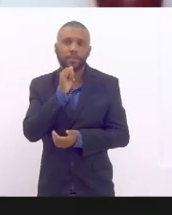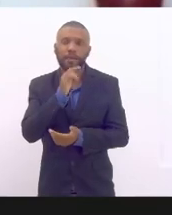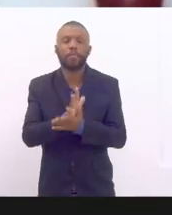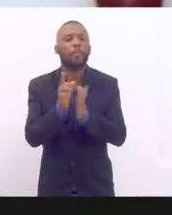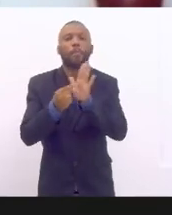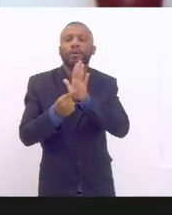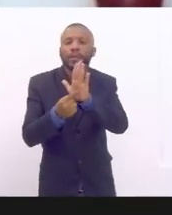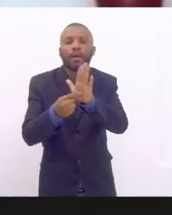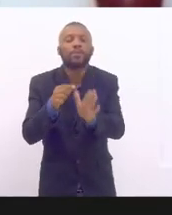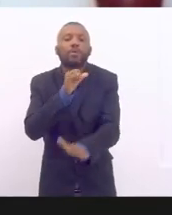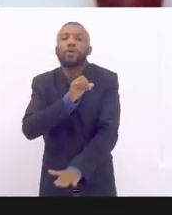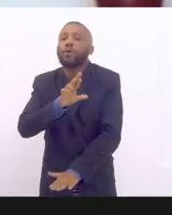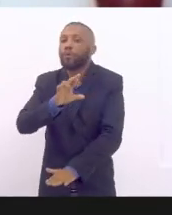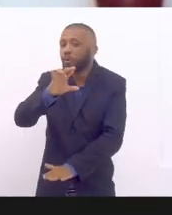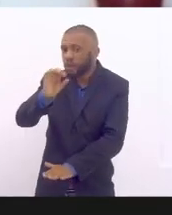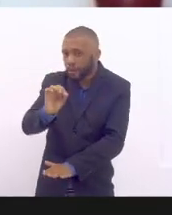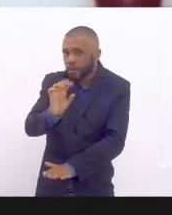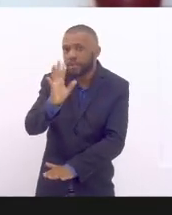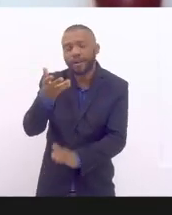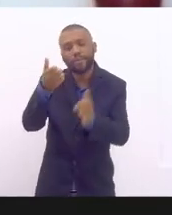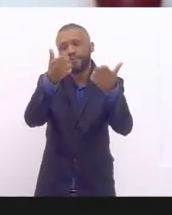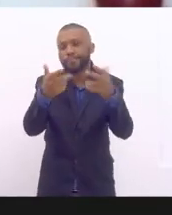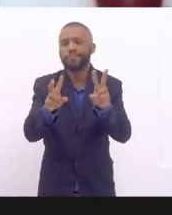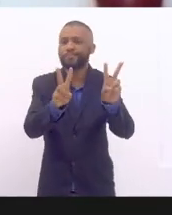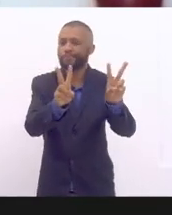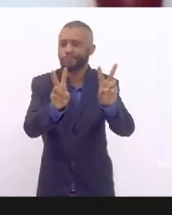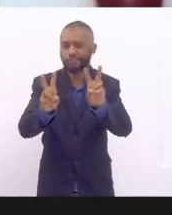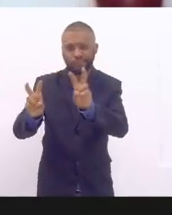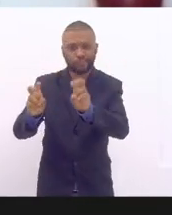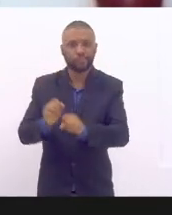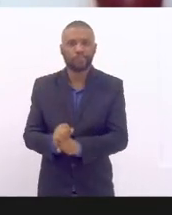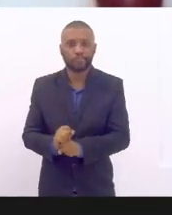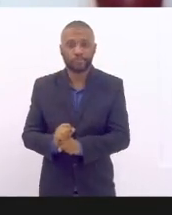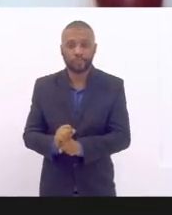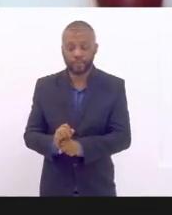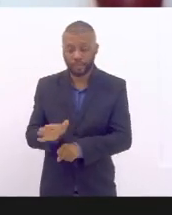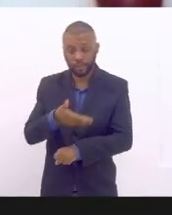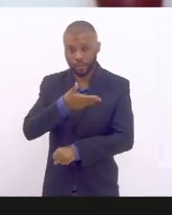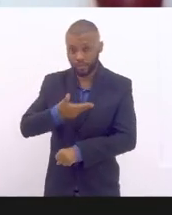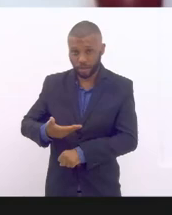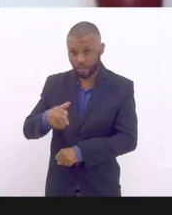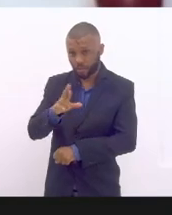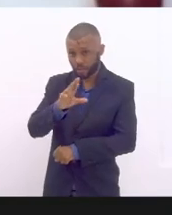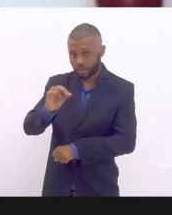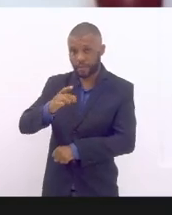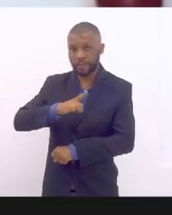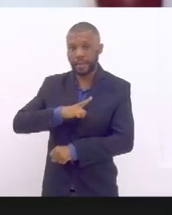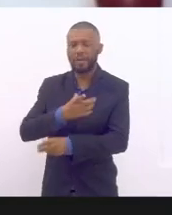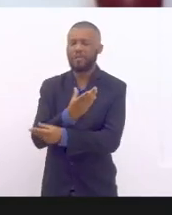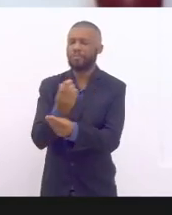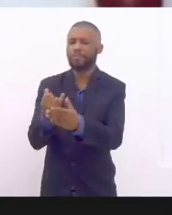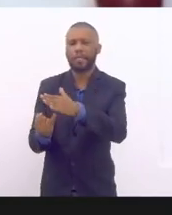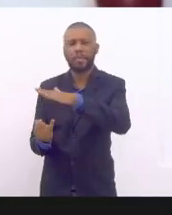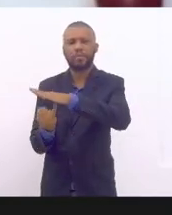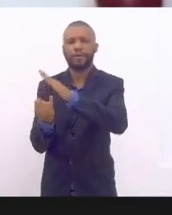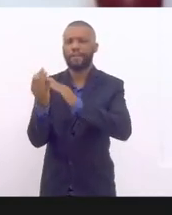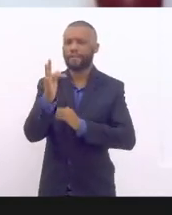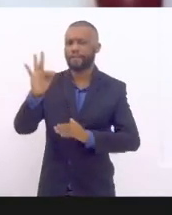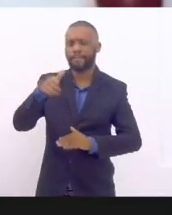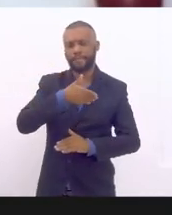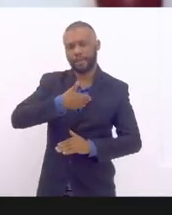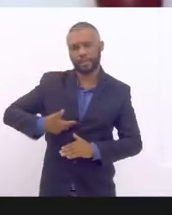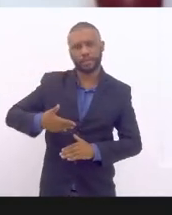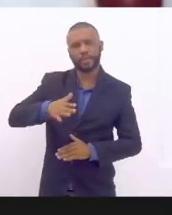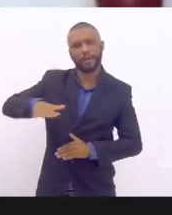caso do Estado do Rio Como já foi citado que é um estado que conta com muitas instituições federais